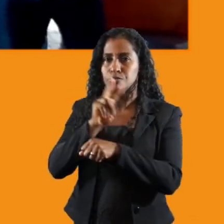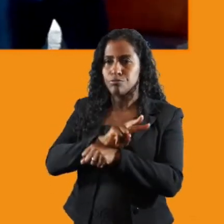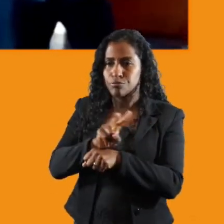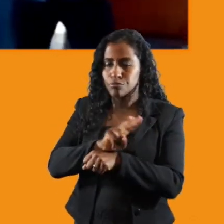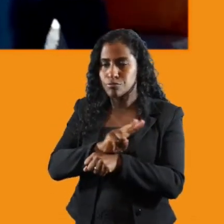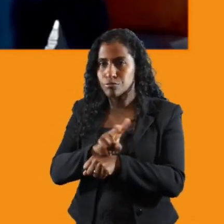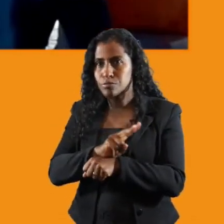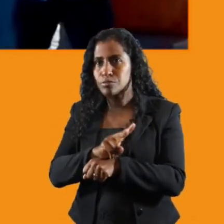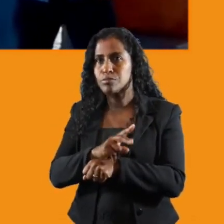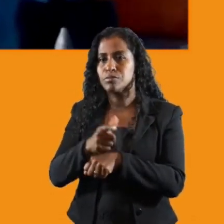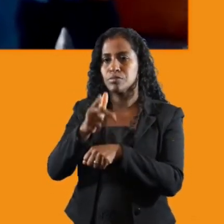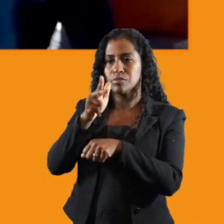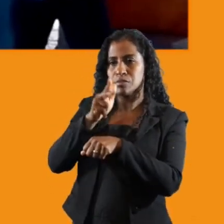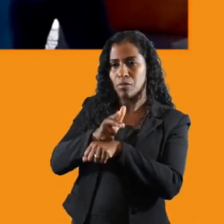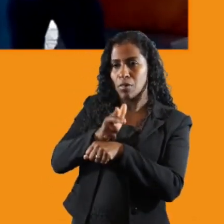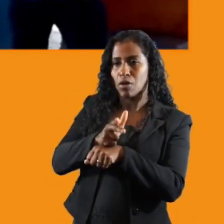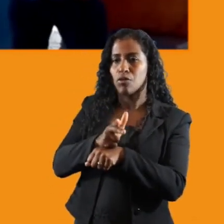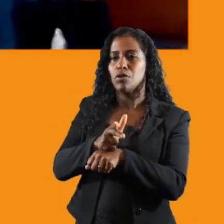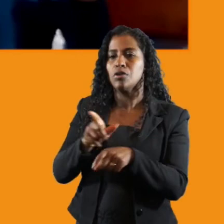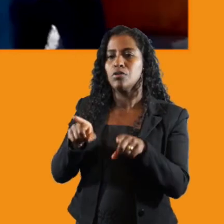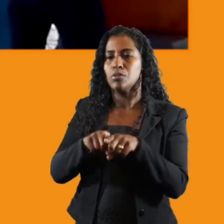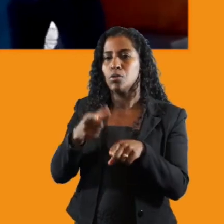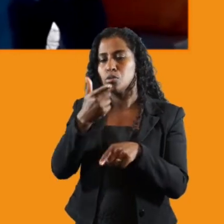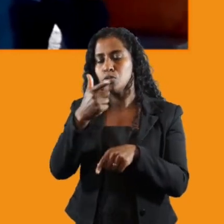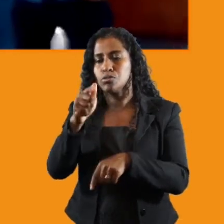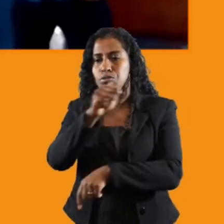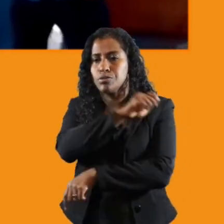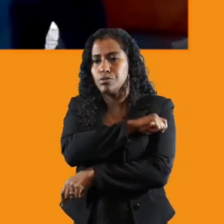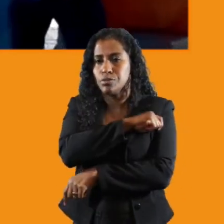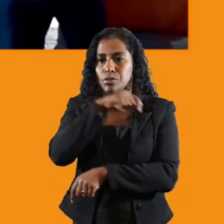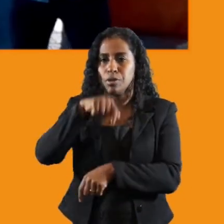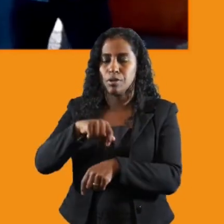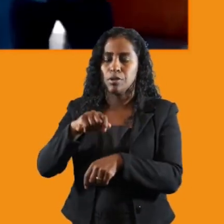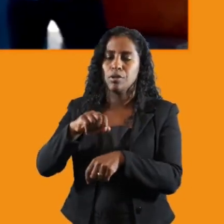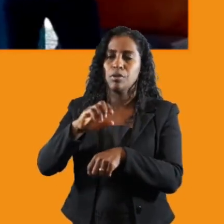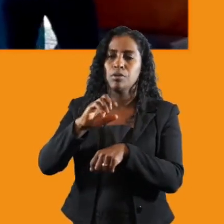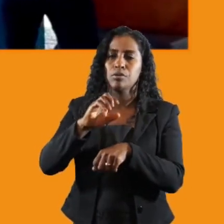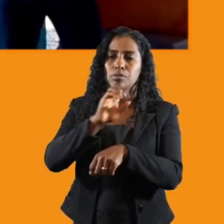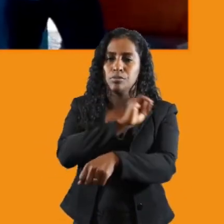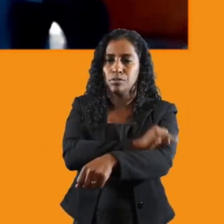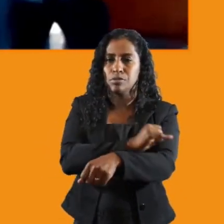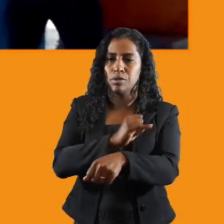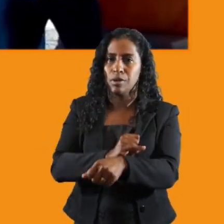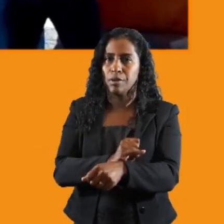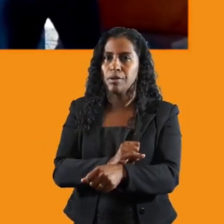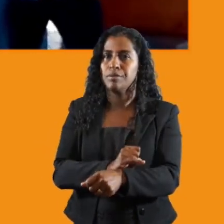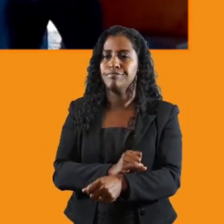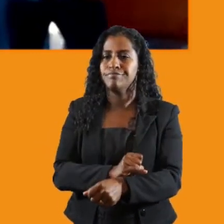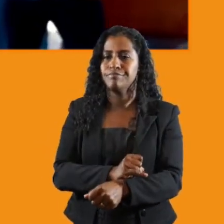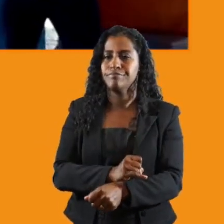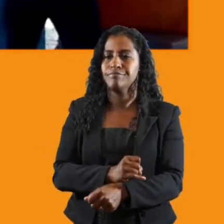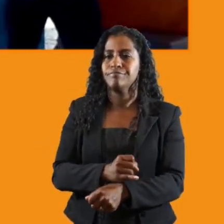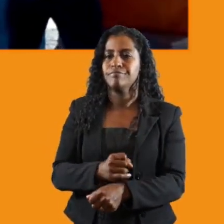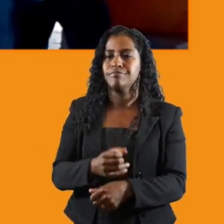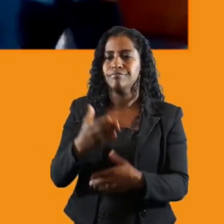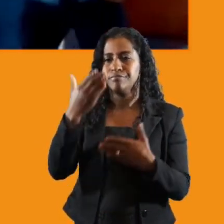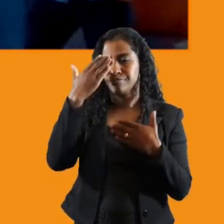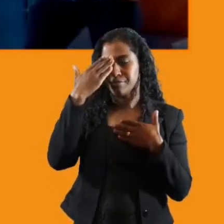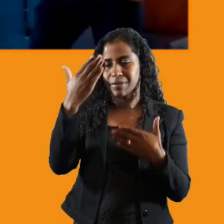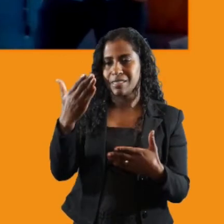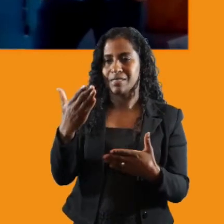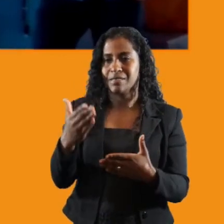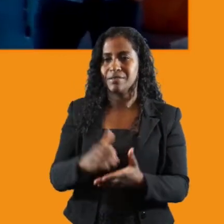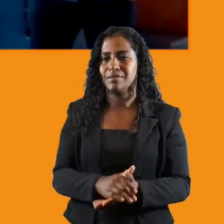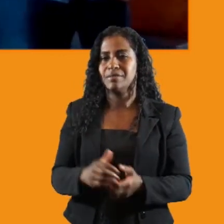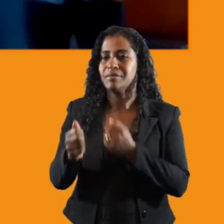outros nossos alunos do Senai, o Guilherme e o Gustavo. Pô, demais. Manda um abraço pra gurizada. Foram muito bem. Foram padrão Globo, como se